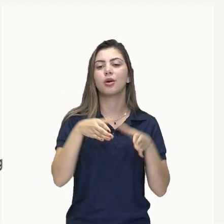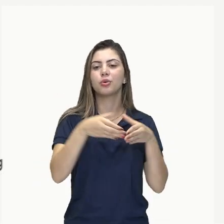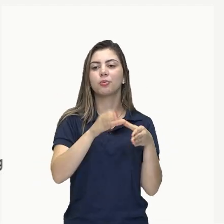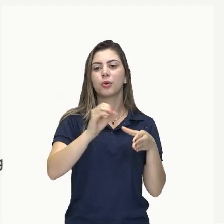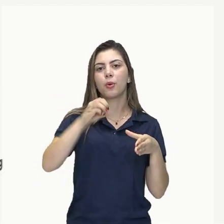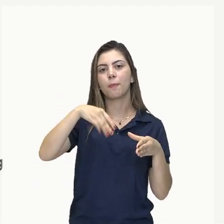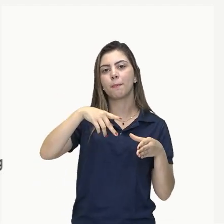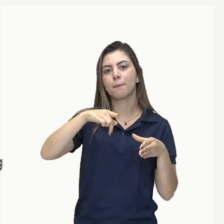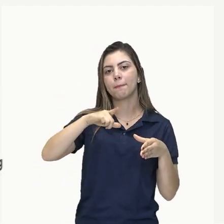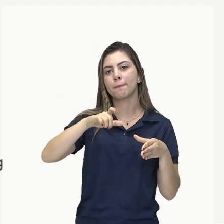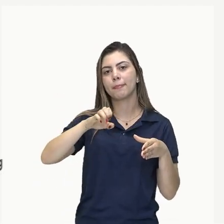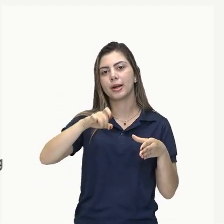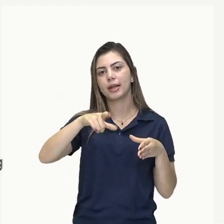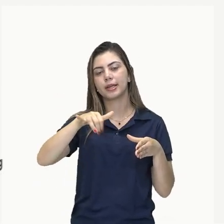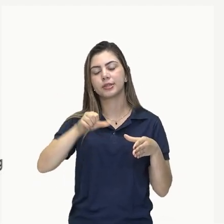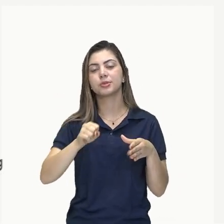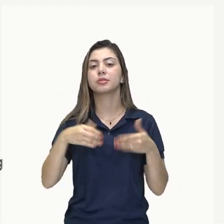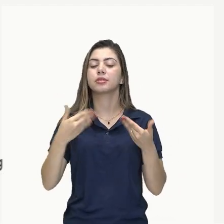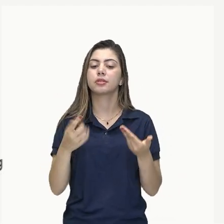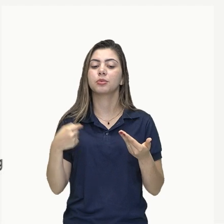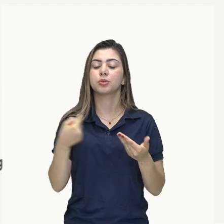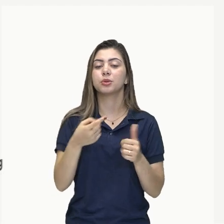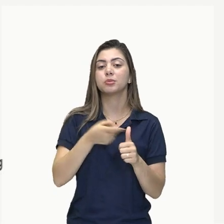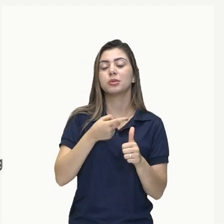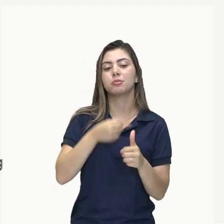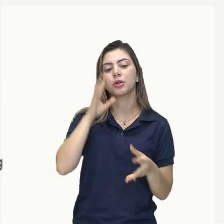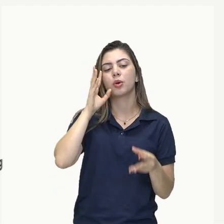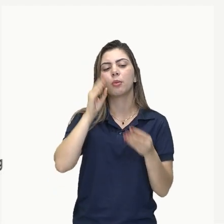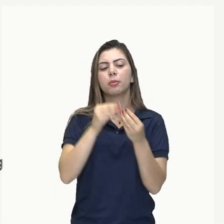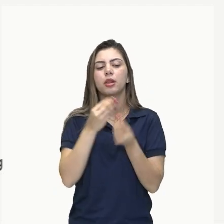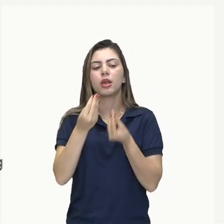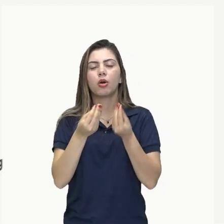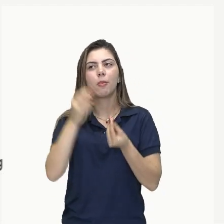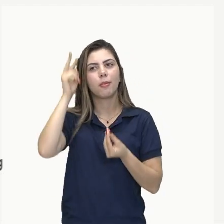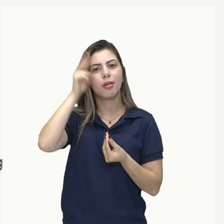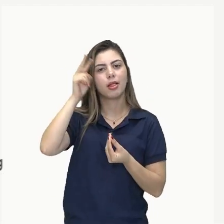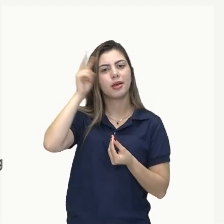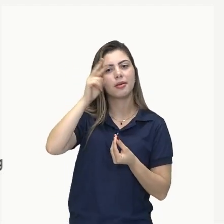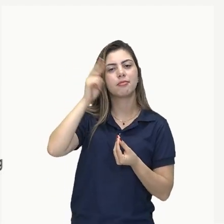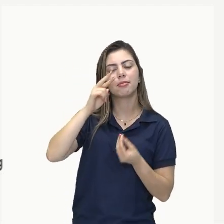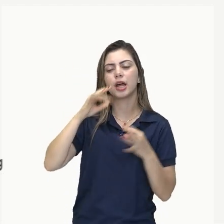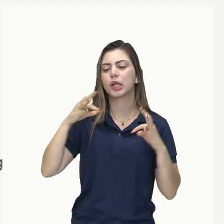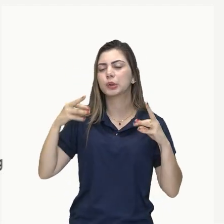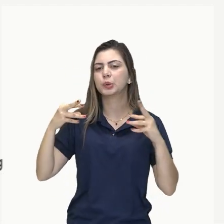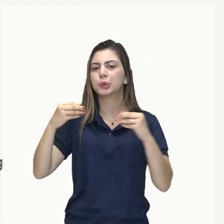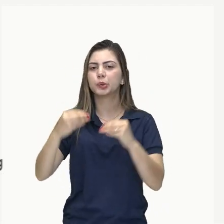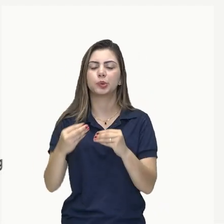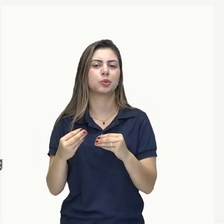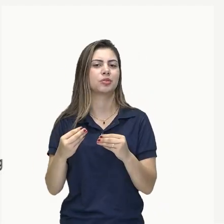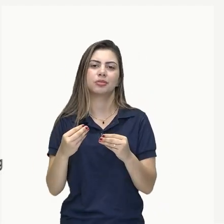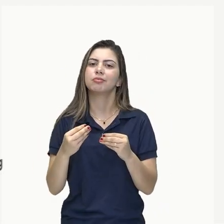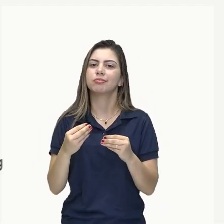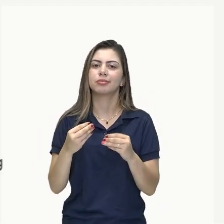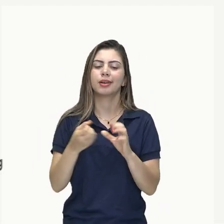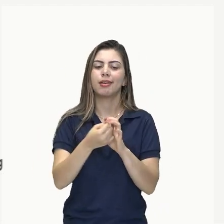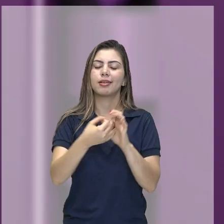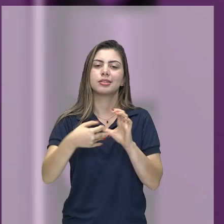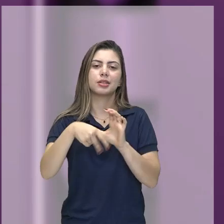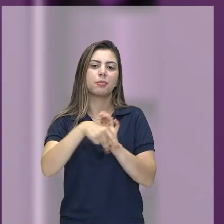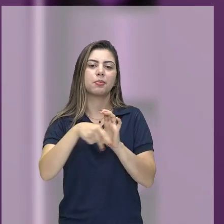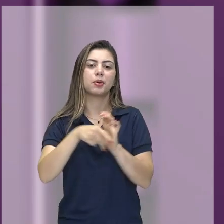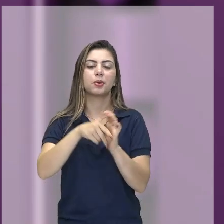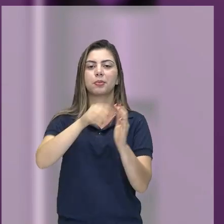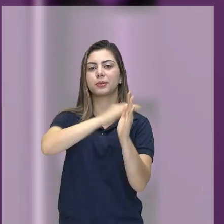e a gente precisa, então, ter entendimento, tá bom? De de como funciona um